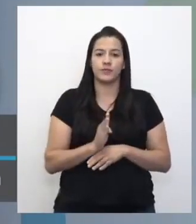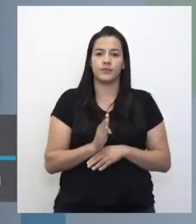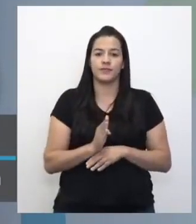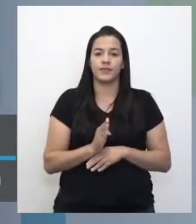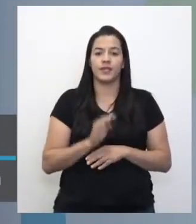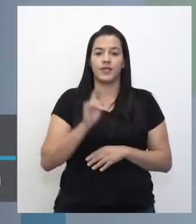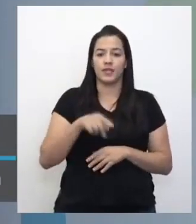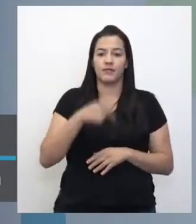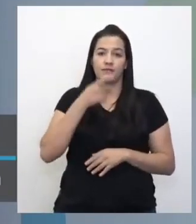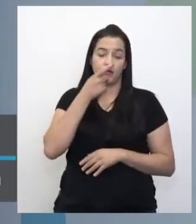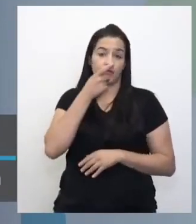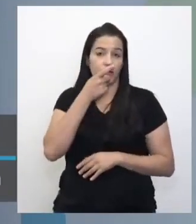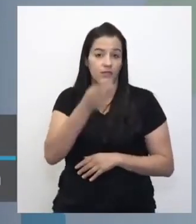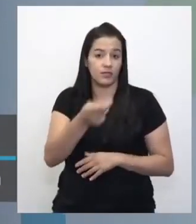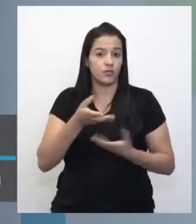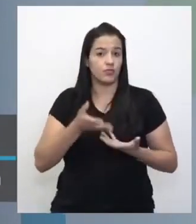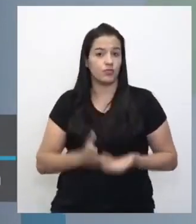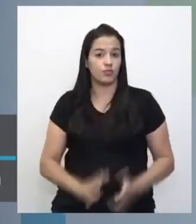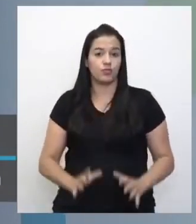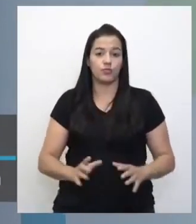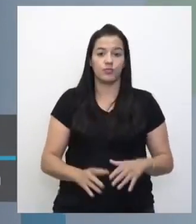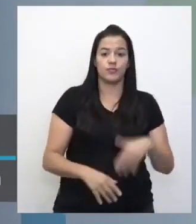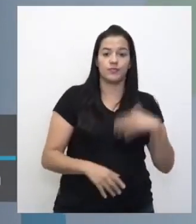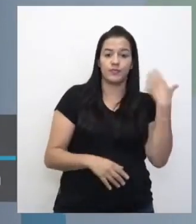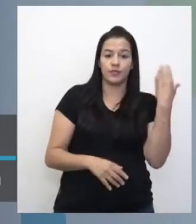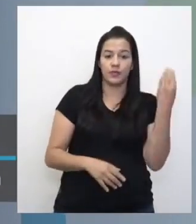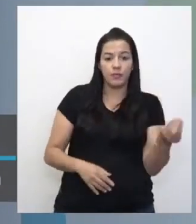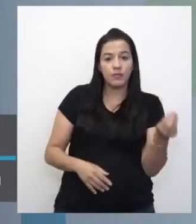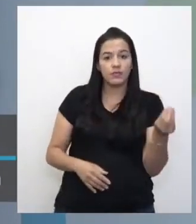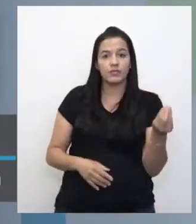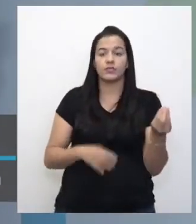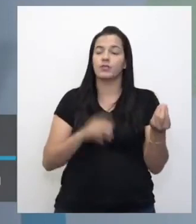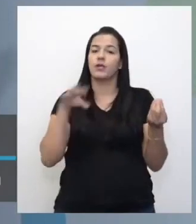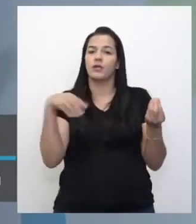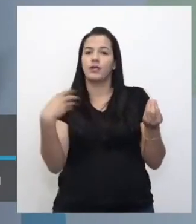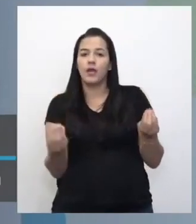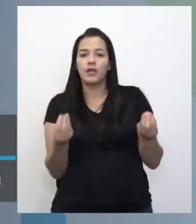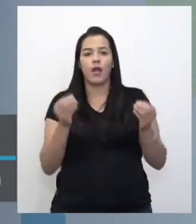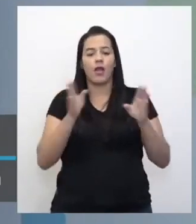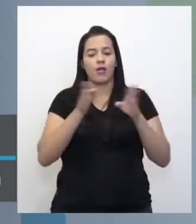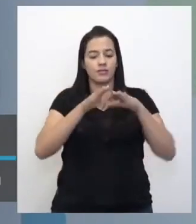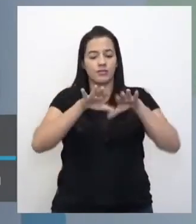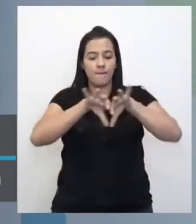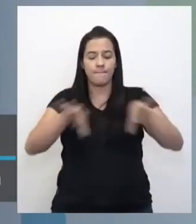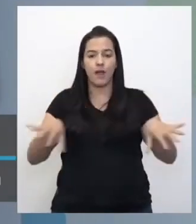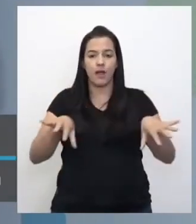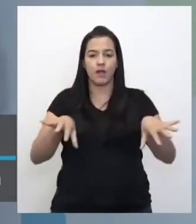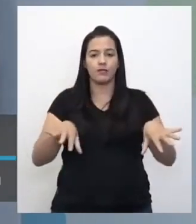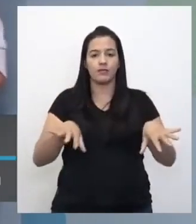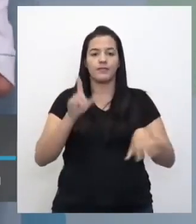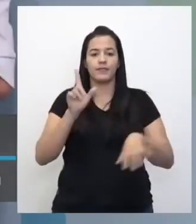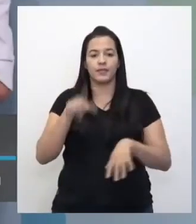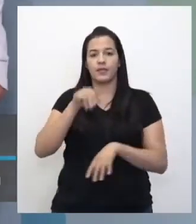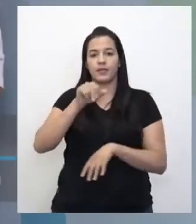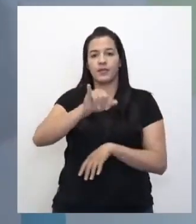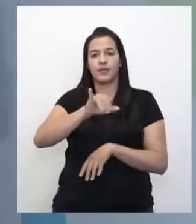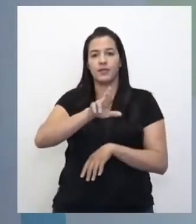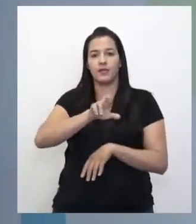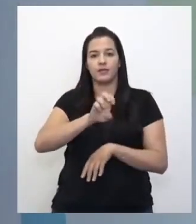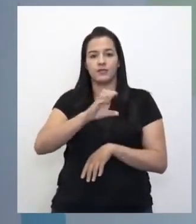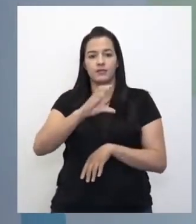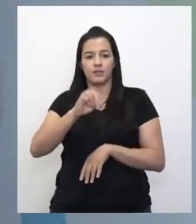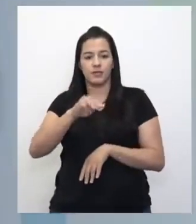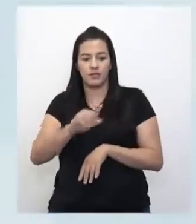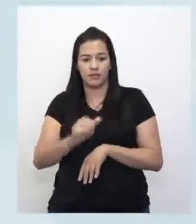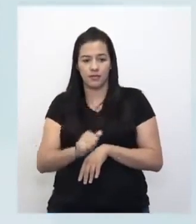Brasil surgiu assim, da junção entre Martim, o português, e Iracema, tanto que Iracema, vou até trazer para aqui, Iracema é